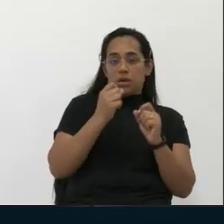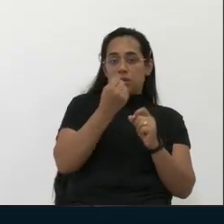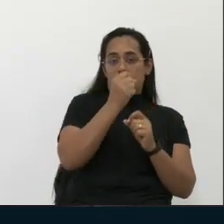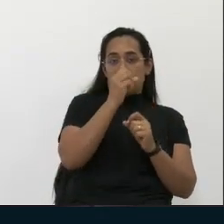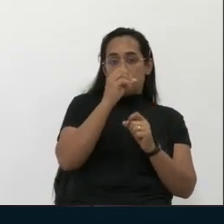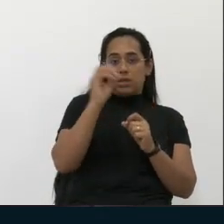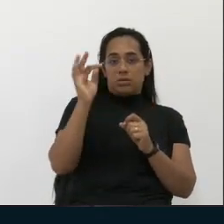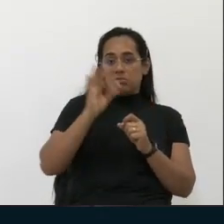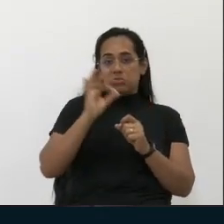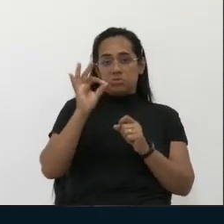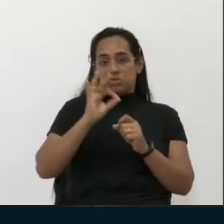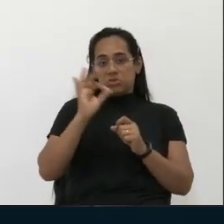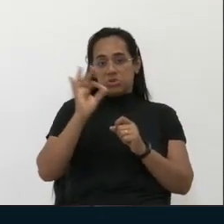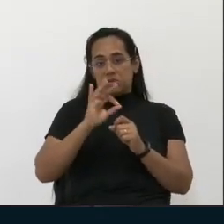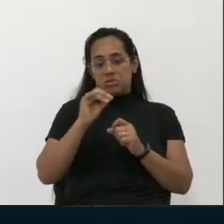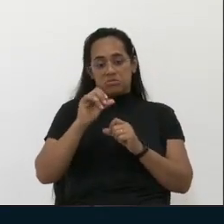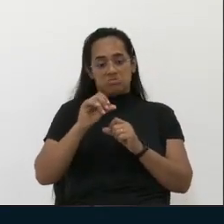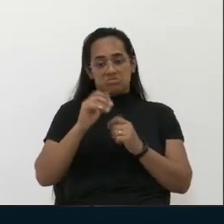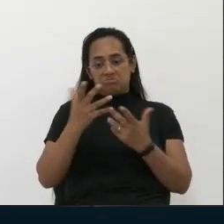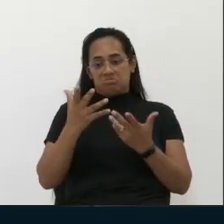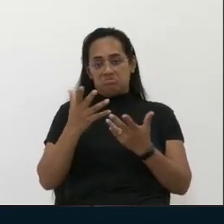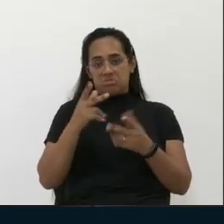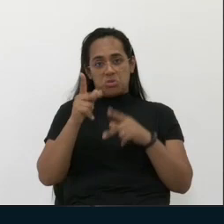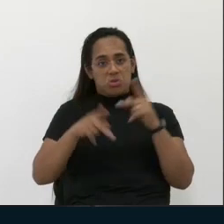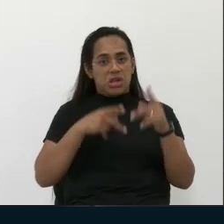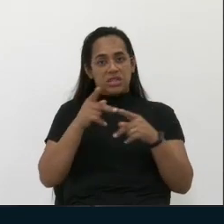a população. Então,